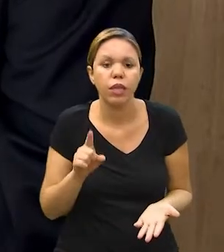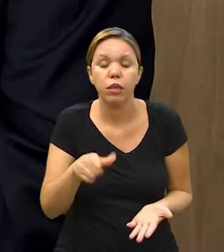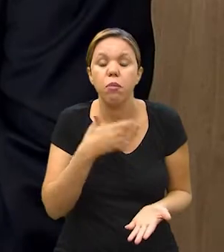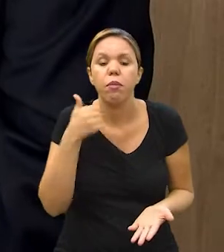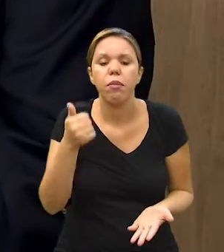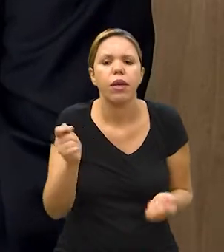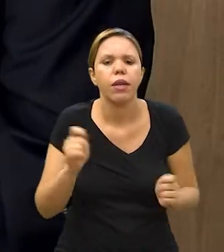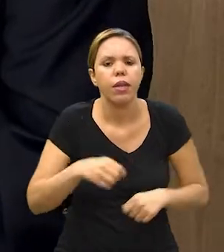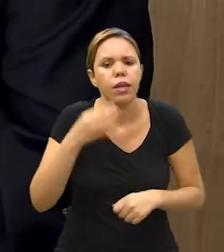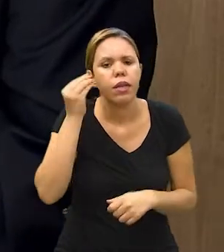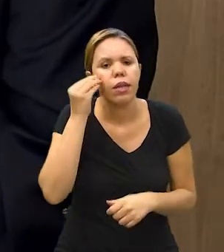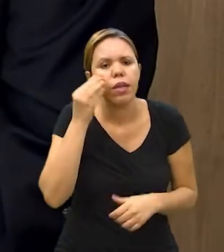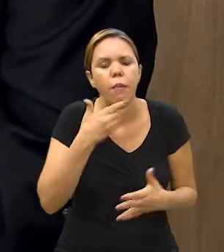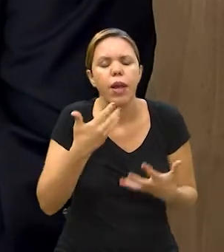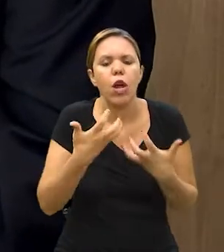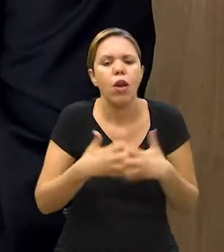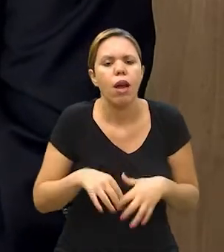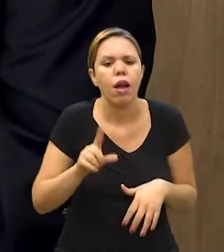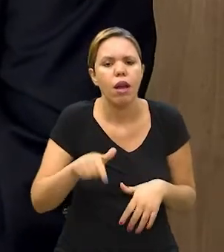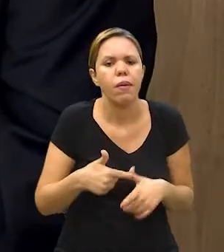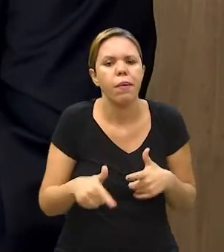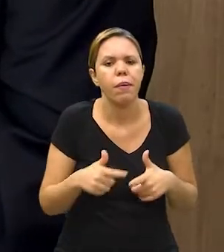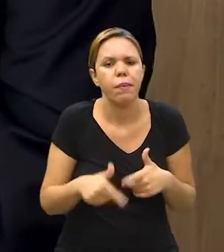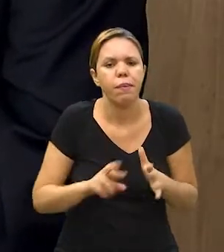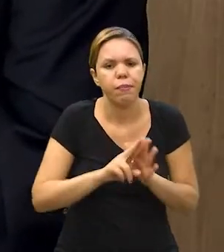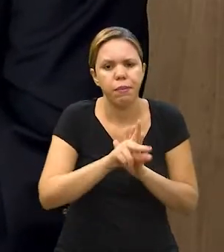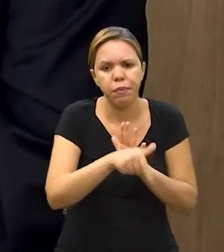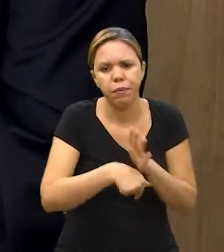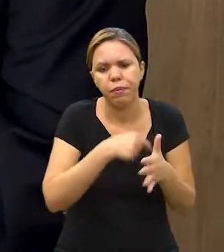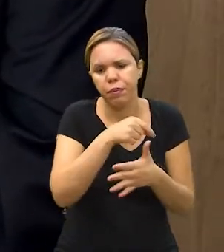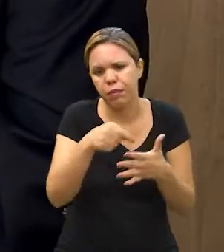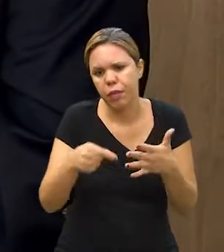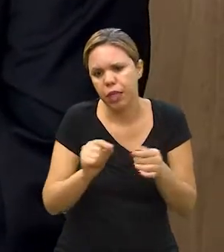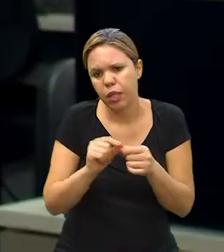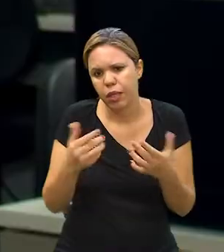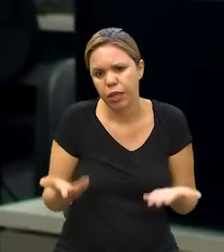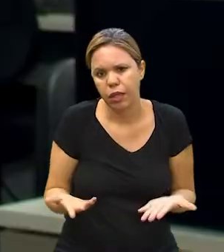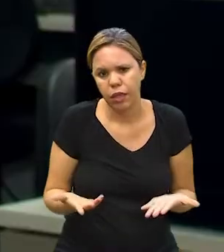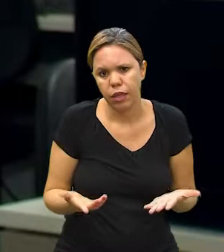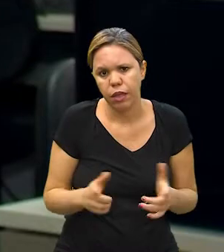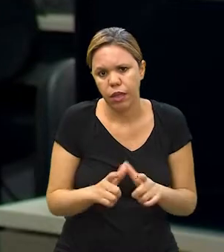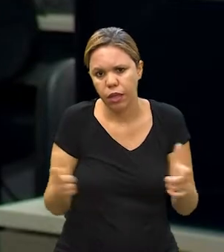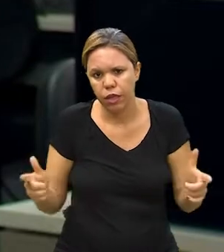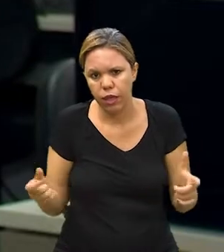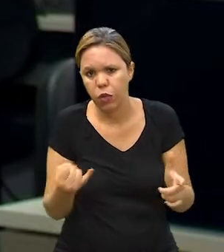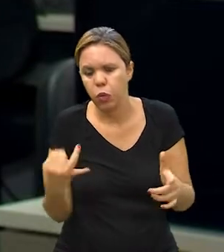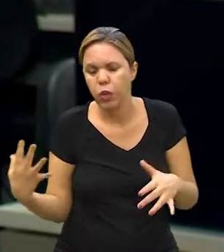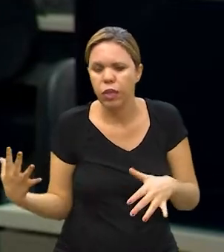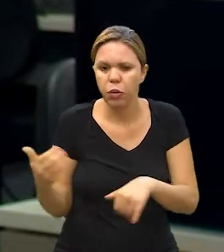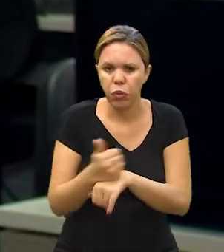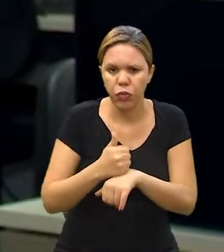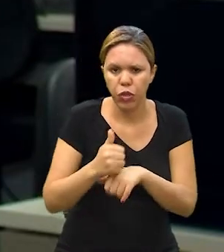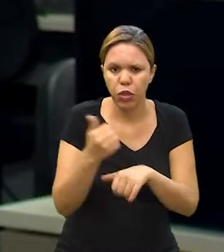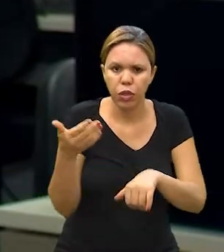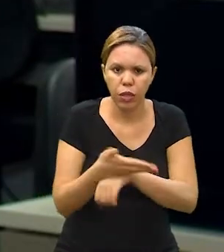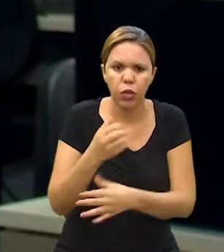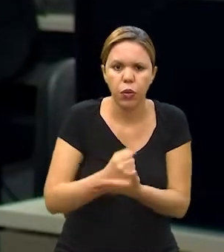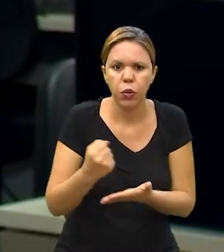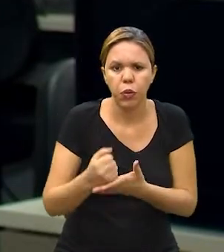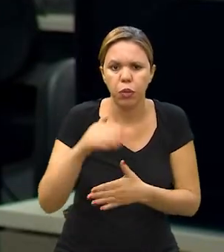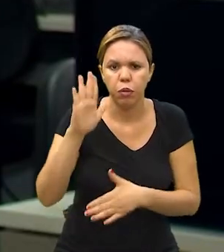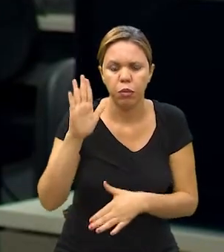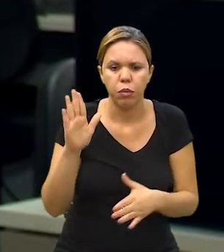para tentar sanar ou pelo menos melhorar essa situação? Tem várias coisas que podem ser feitas, né? A ampliação do quadro de profissionais, a contratação